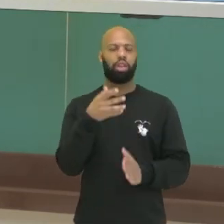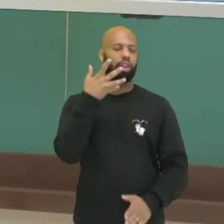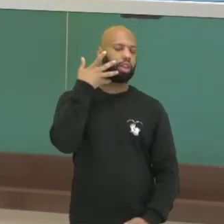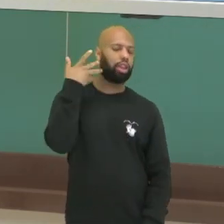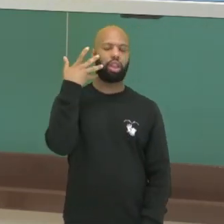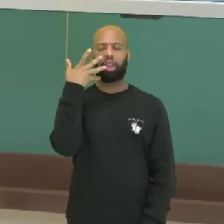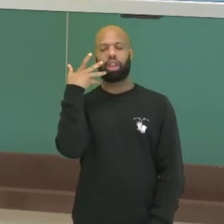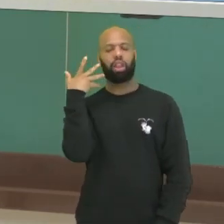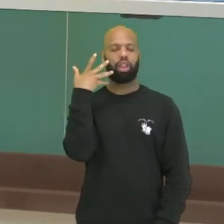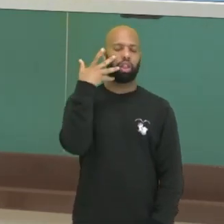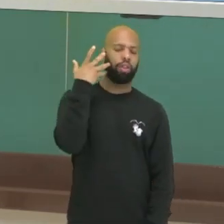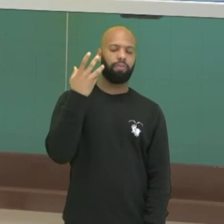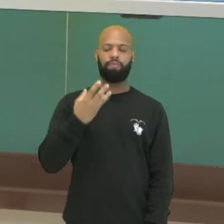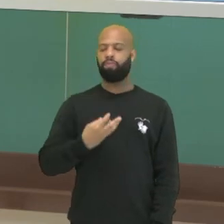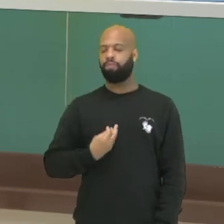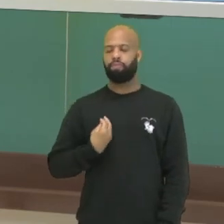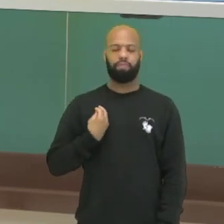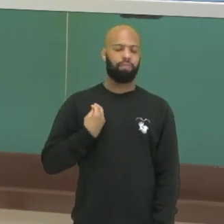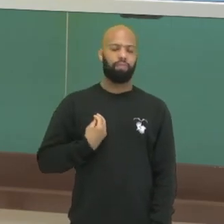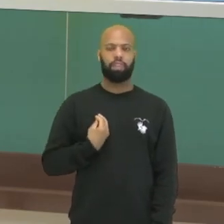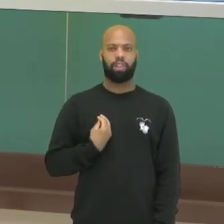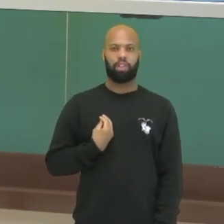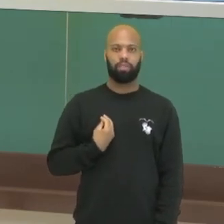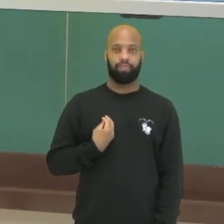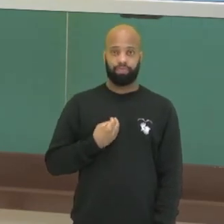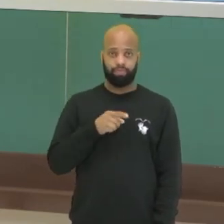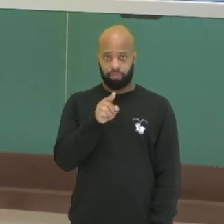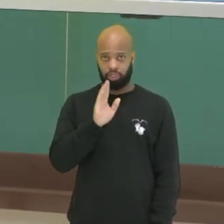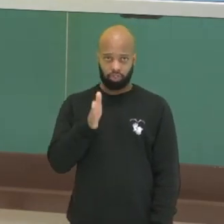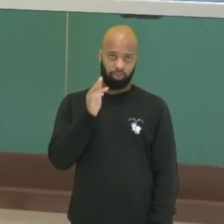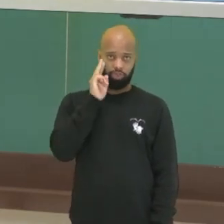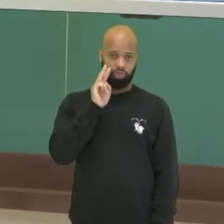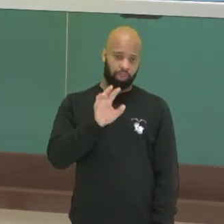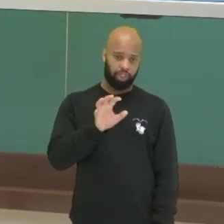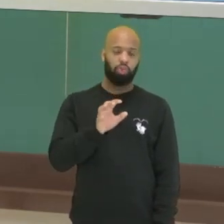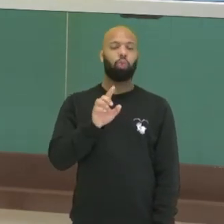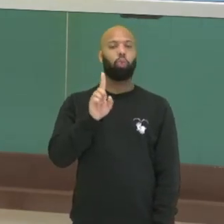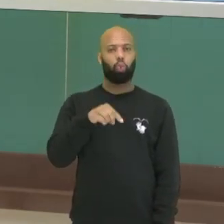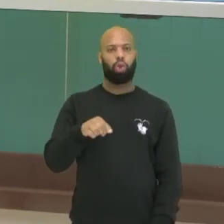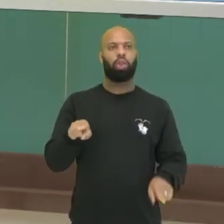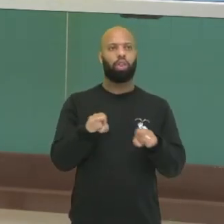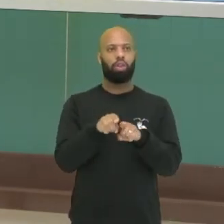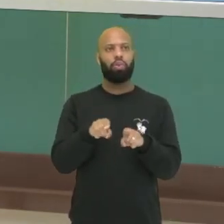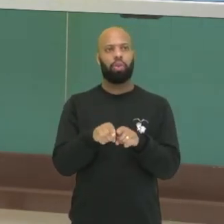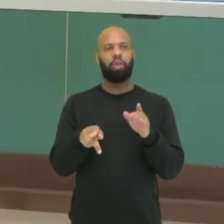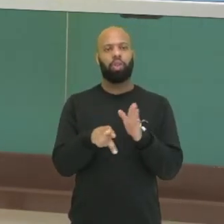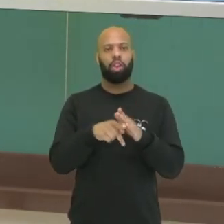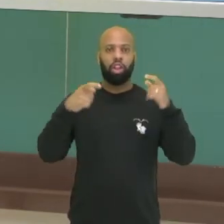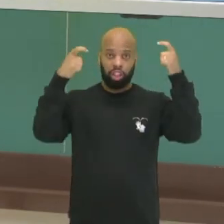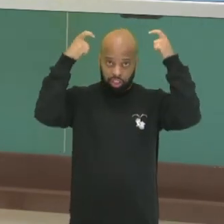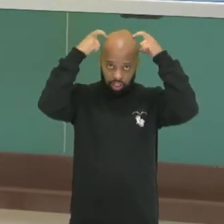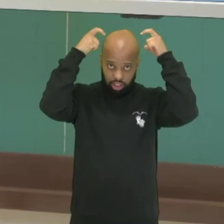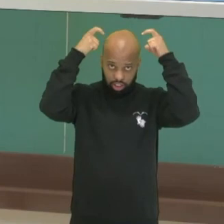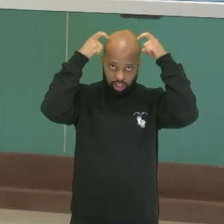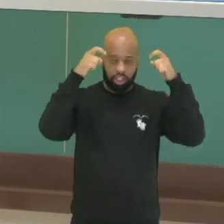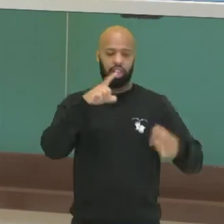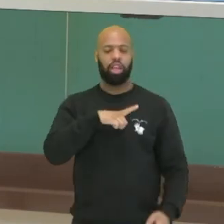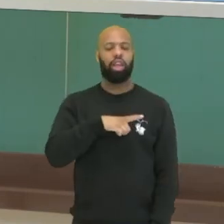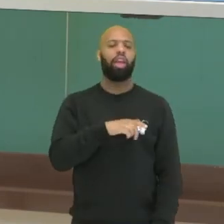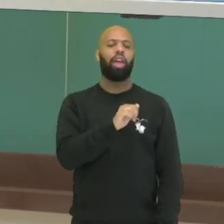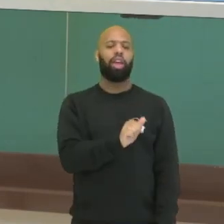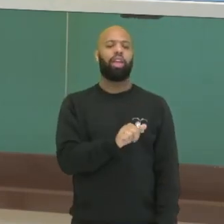você já ouviu essa? Esse é um outro clássico da Disney, Aristóteles. Aristogatas e